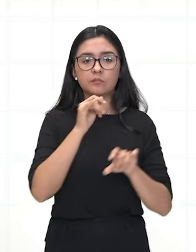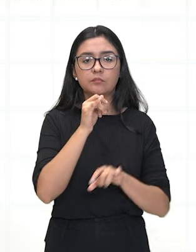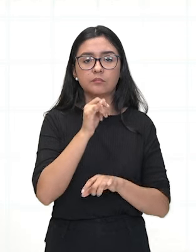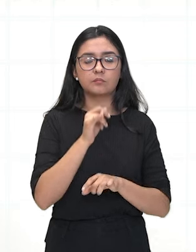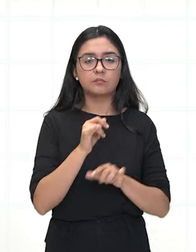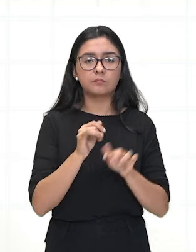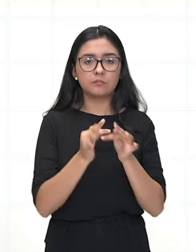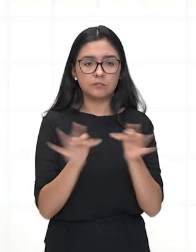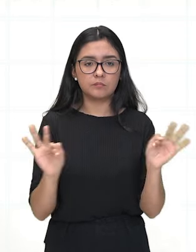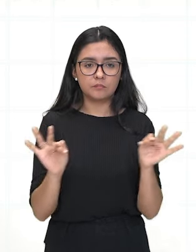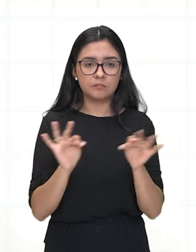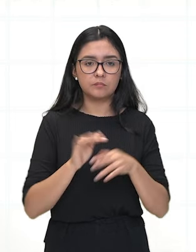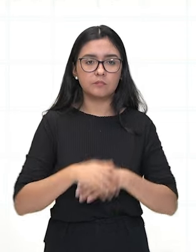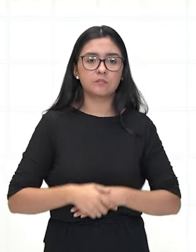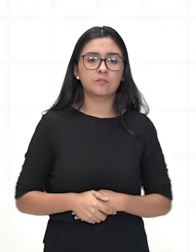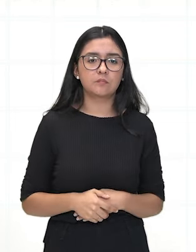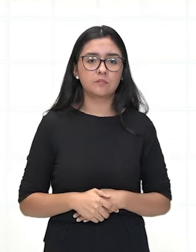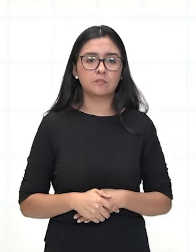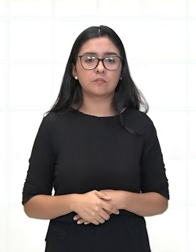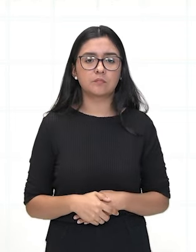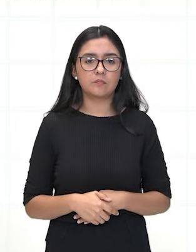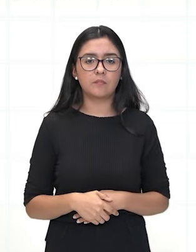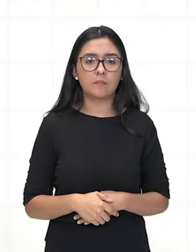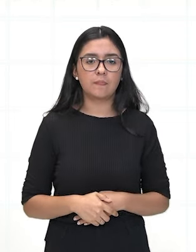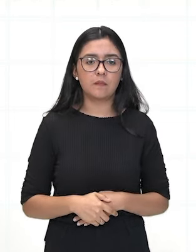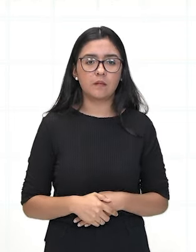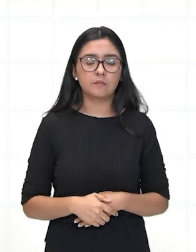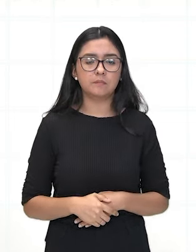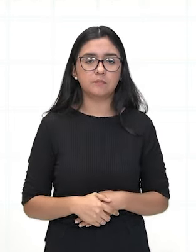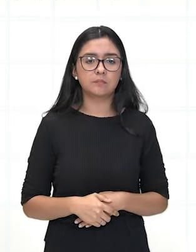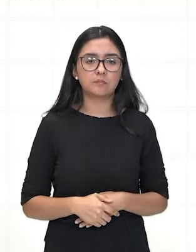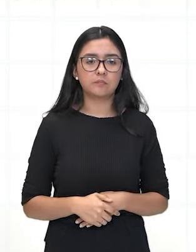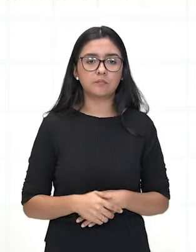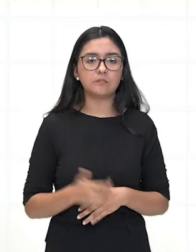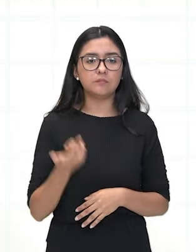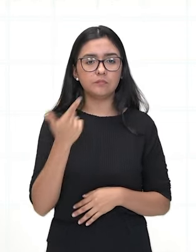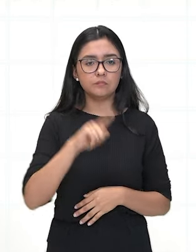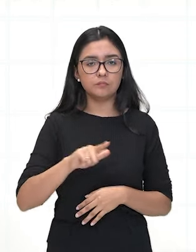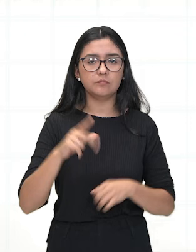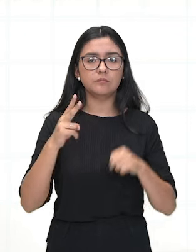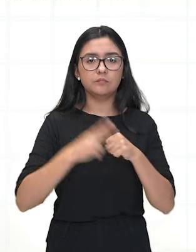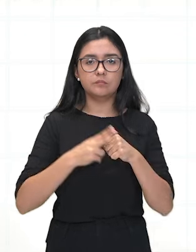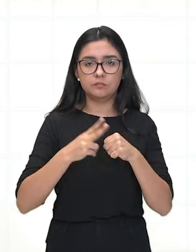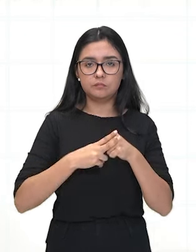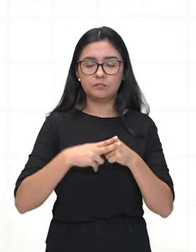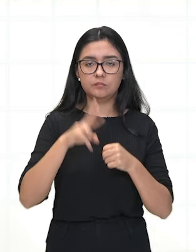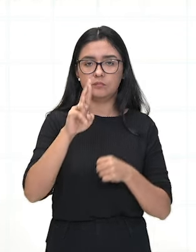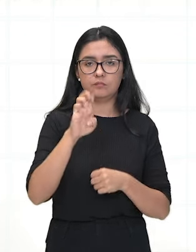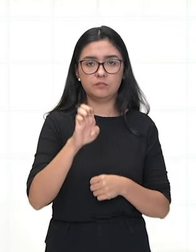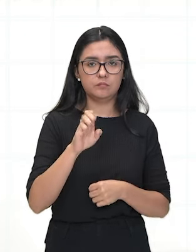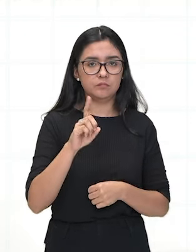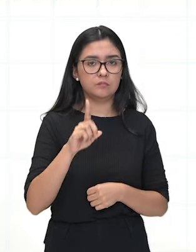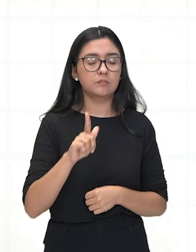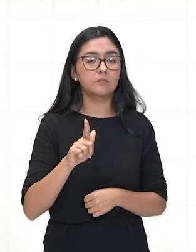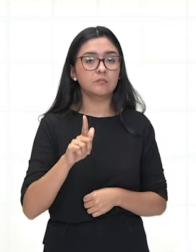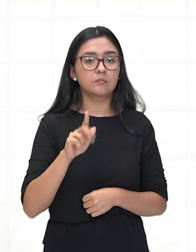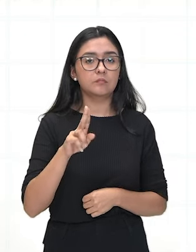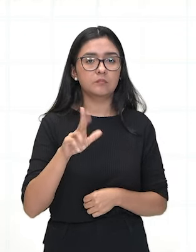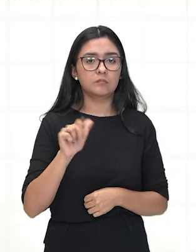worked nós trabalhamos novamente um verbo regular né olha o Ed aqui